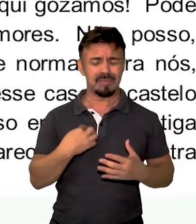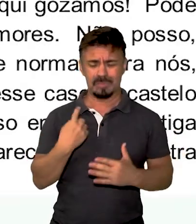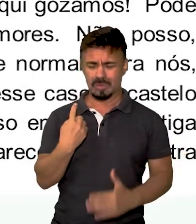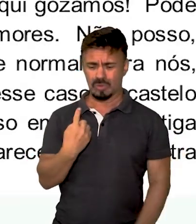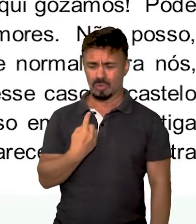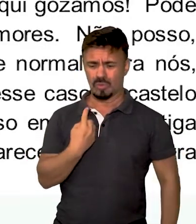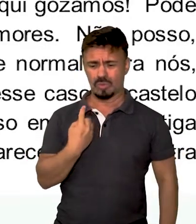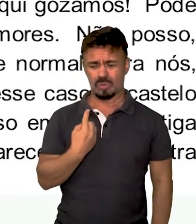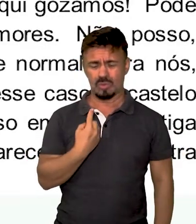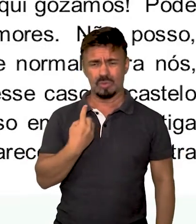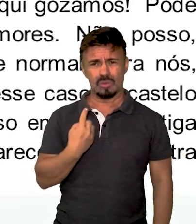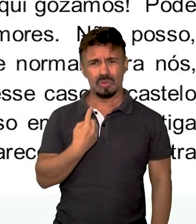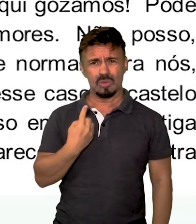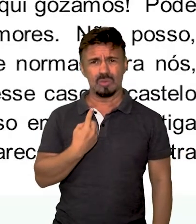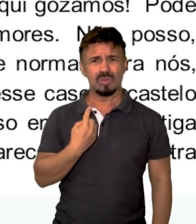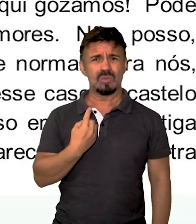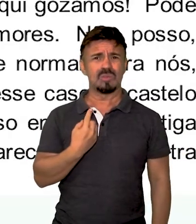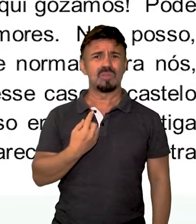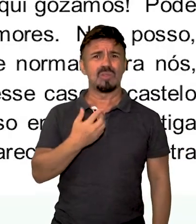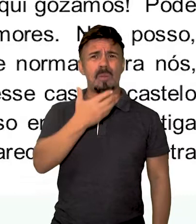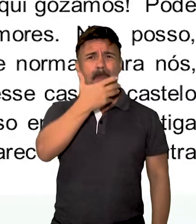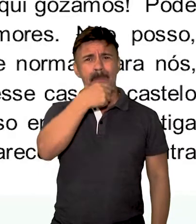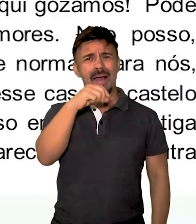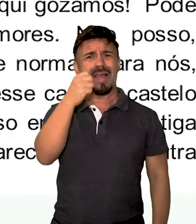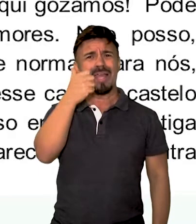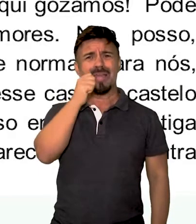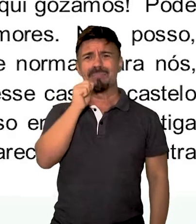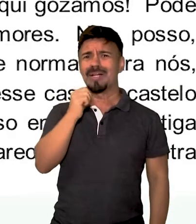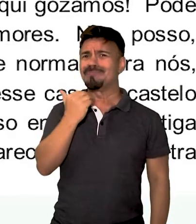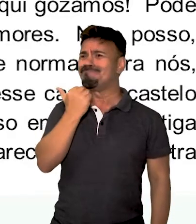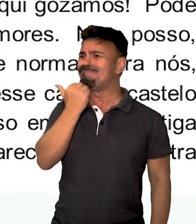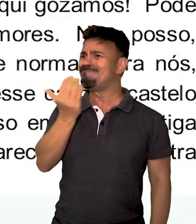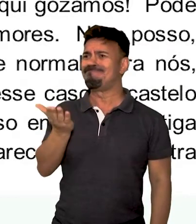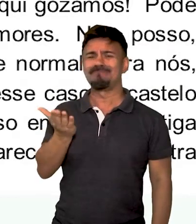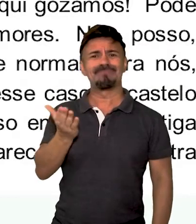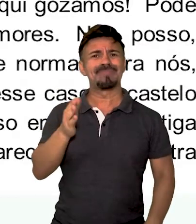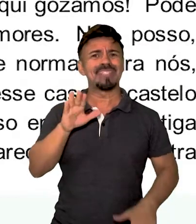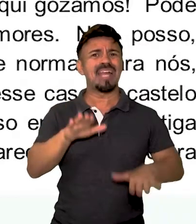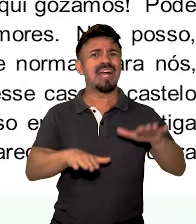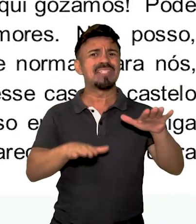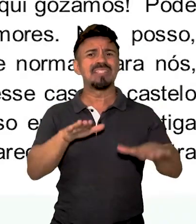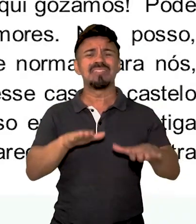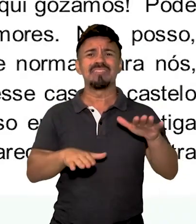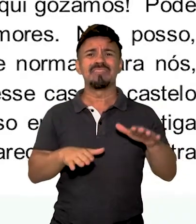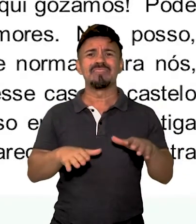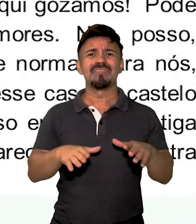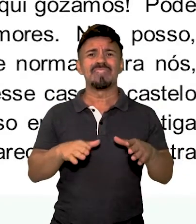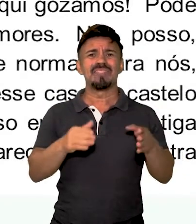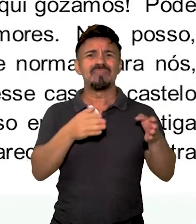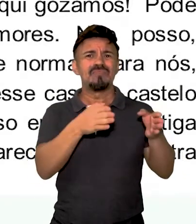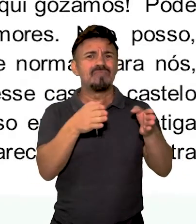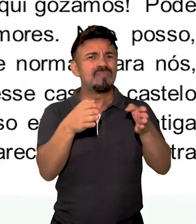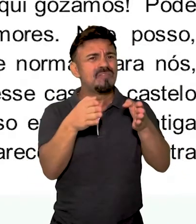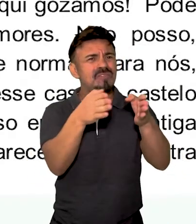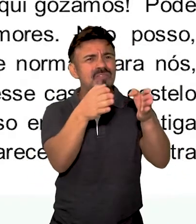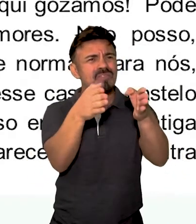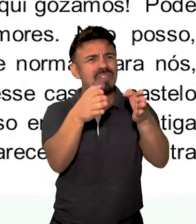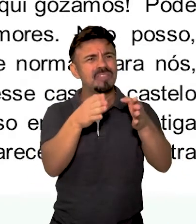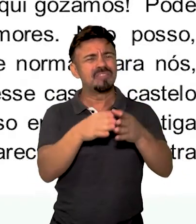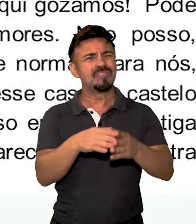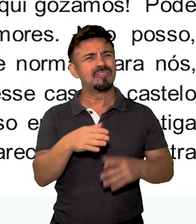no calabouço, sem mãe, sem papai. Às vezes, vejo a estrada a